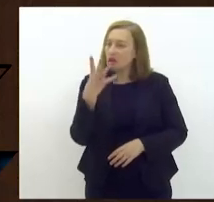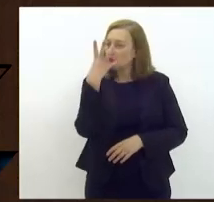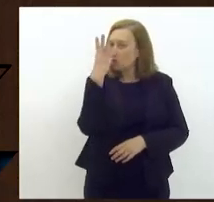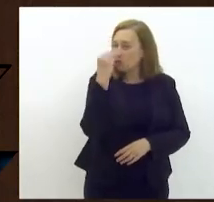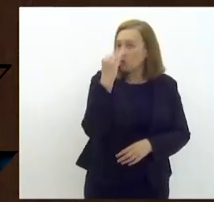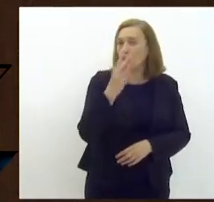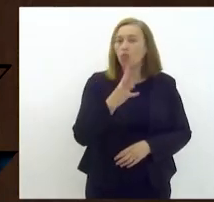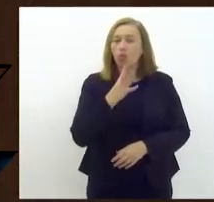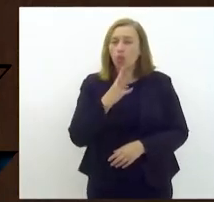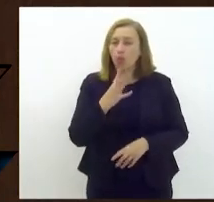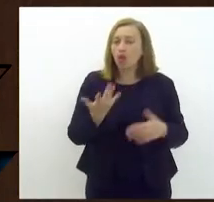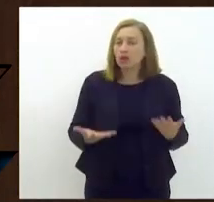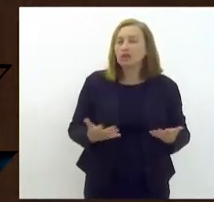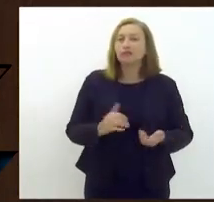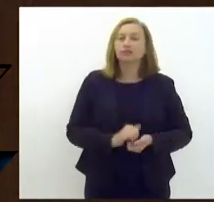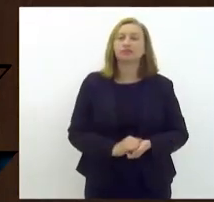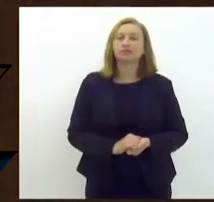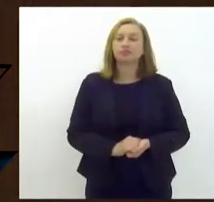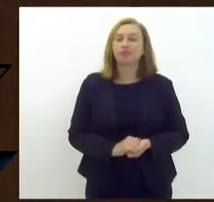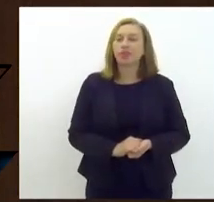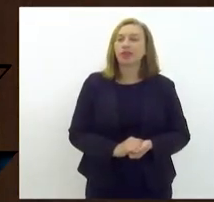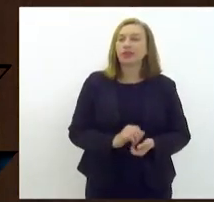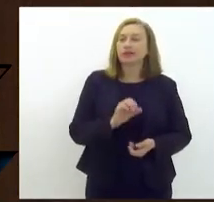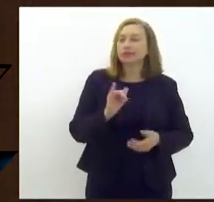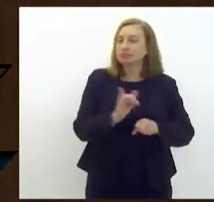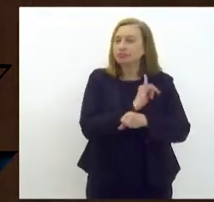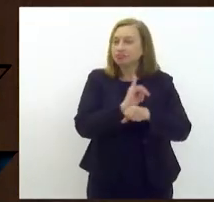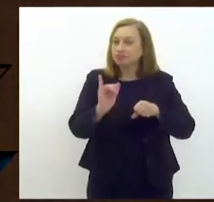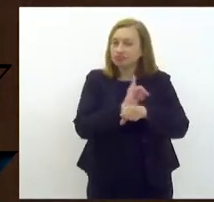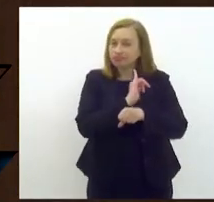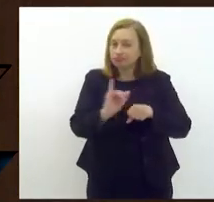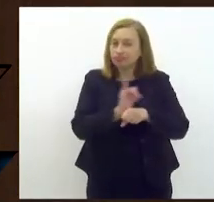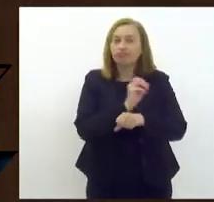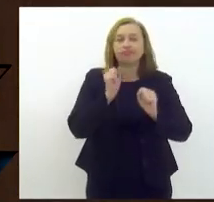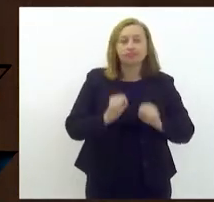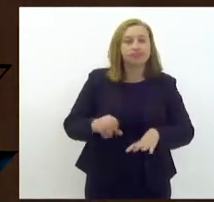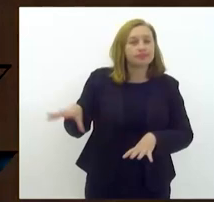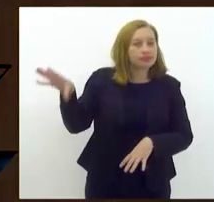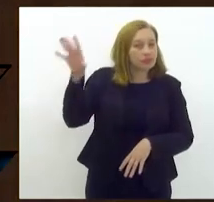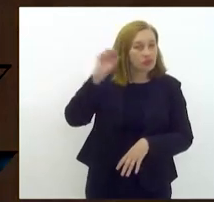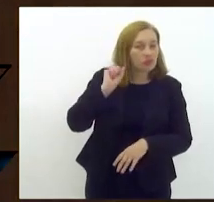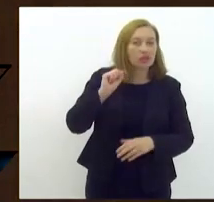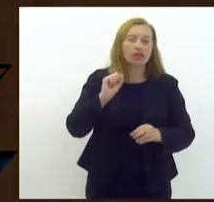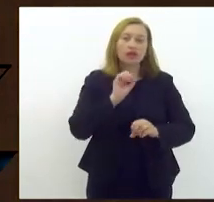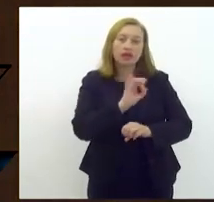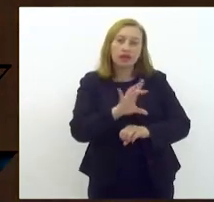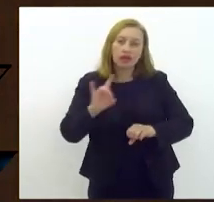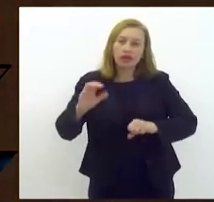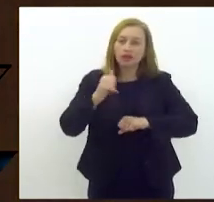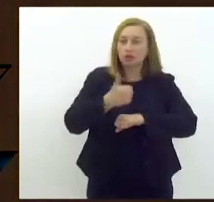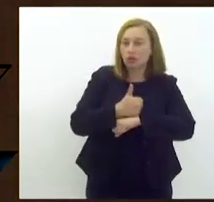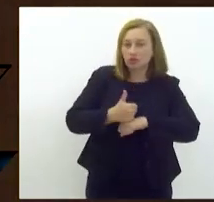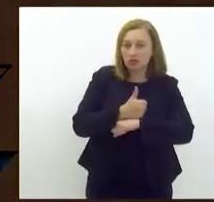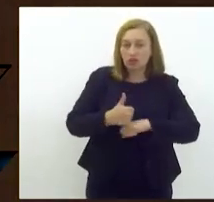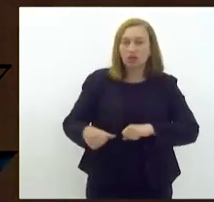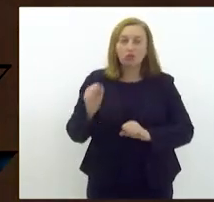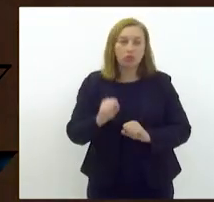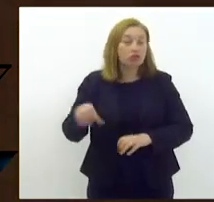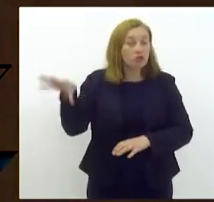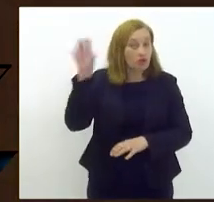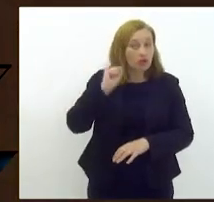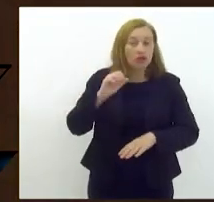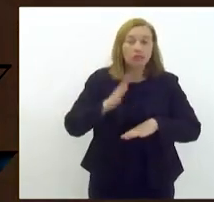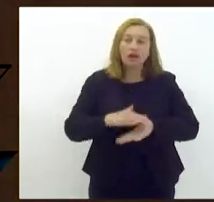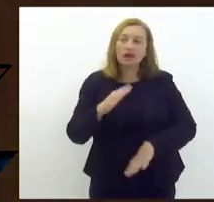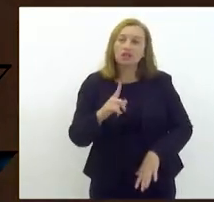fotográfico e que portanto cada estratégia que a gente possa ouvir cada profissional que a gente possa ouvir para que tenhamos